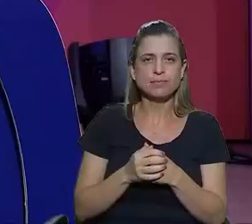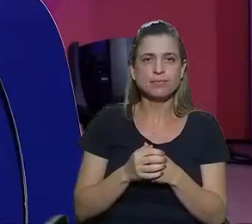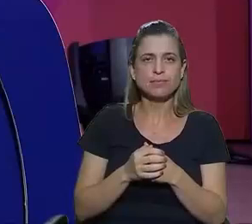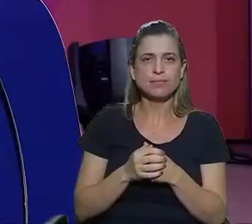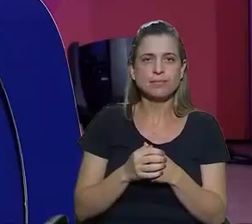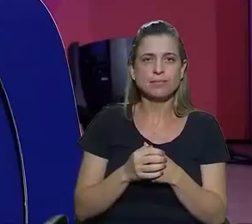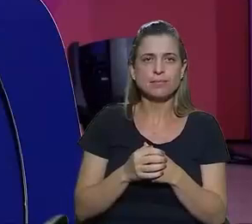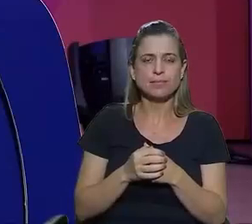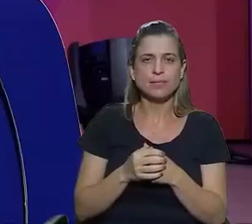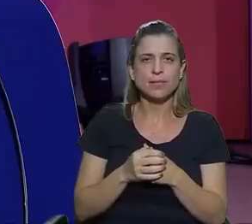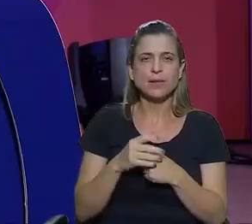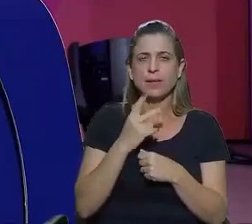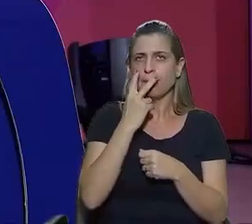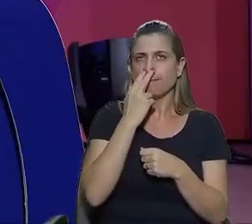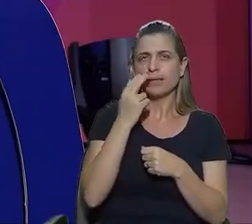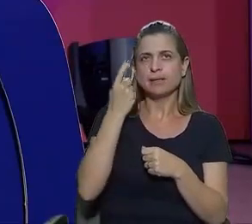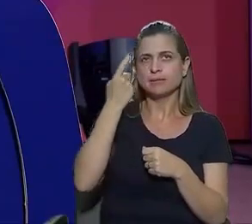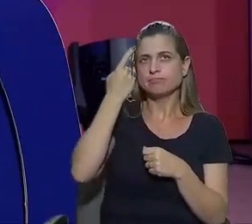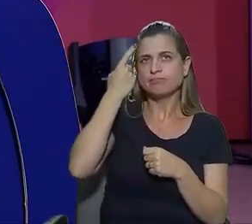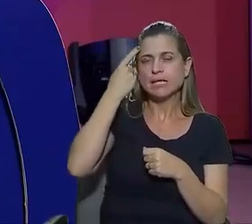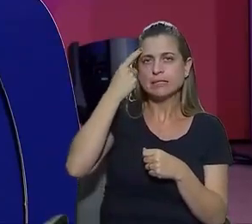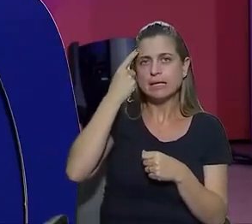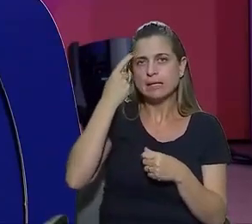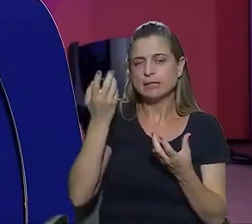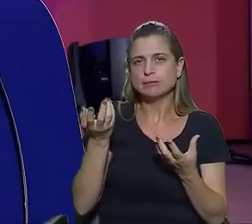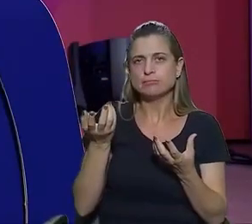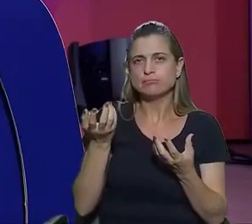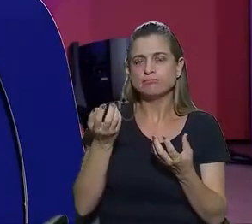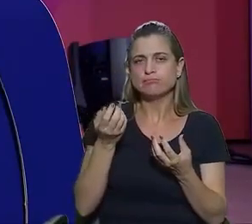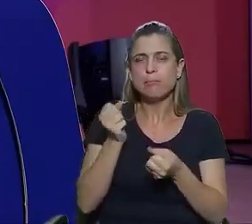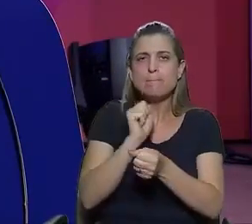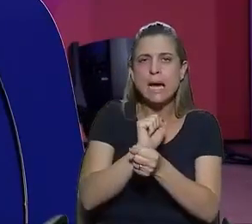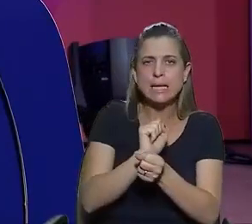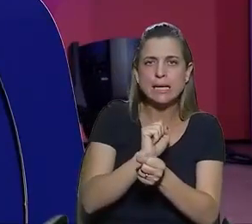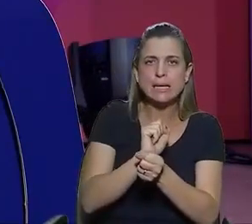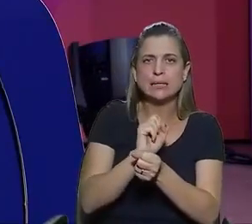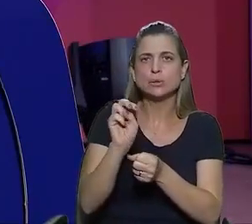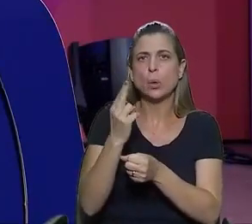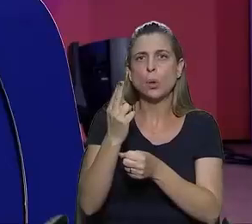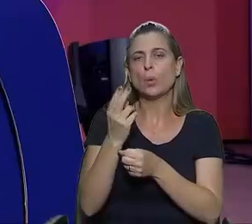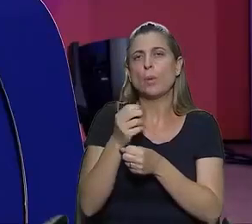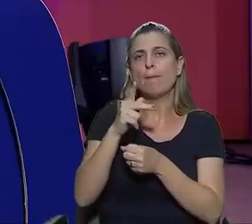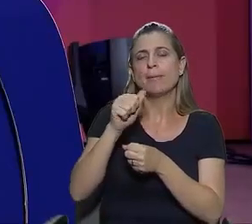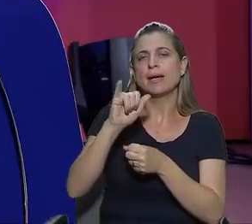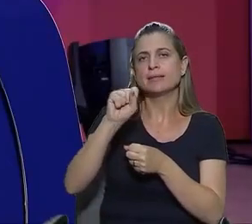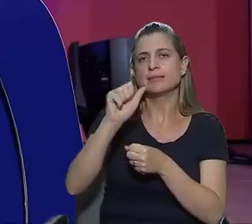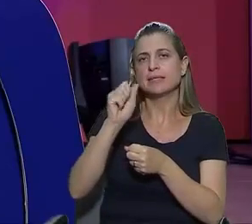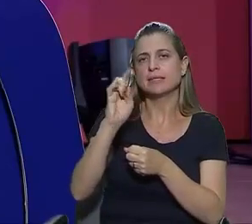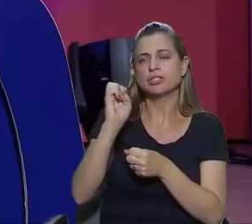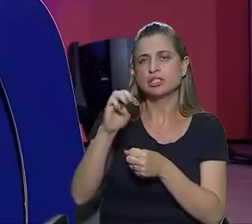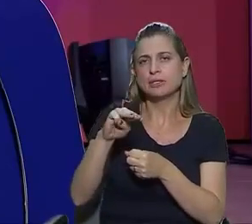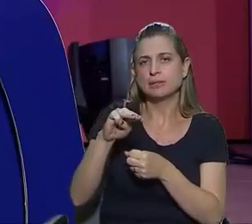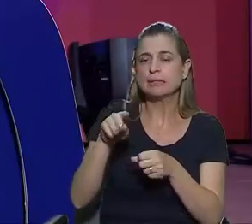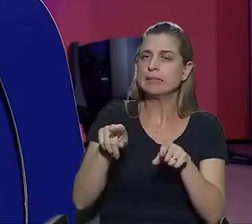de espaço como algo estanque, como algo parado, ou apenas como a paisagem que eu vejo. É também a